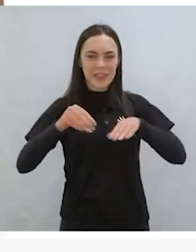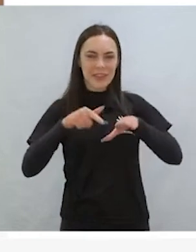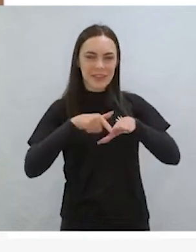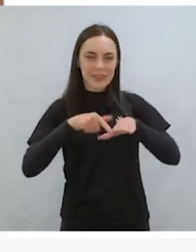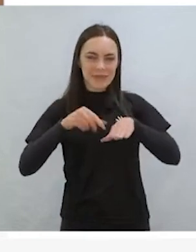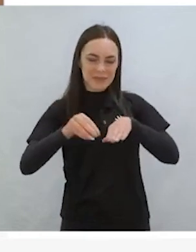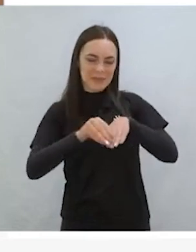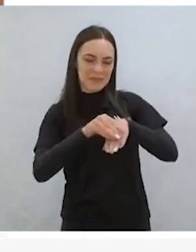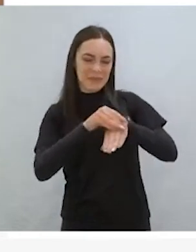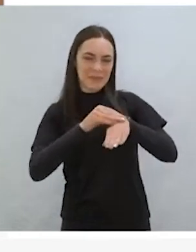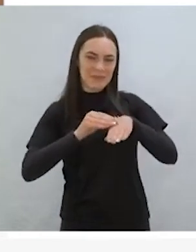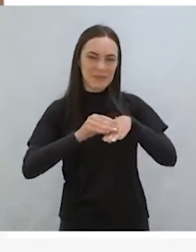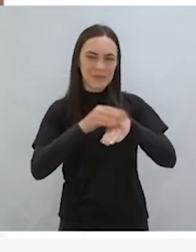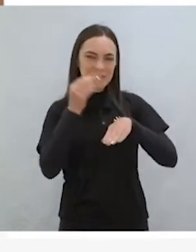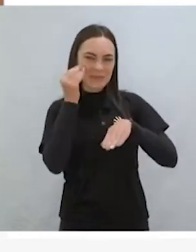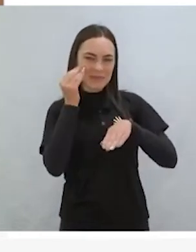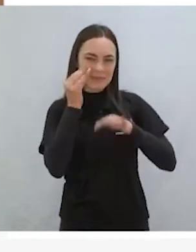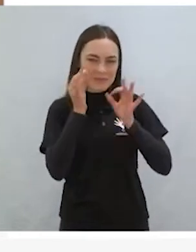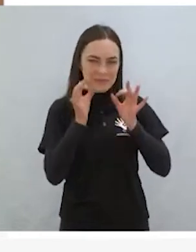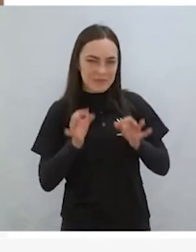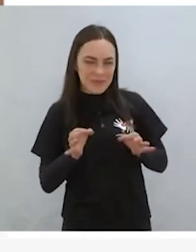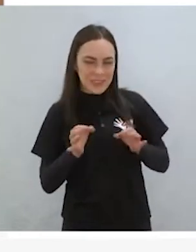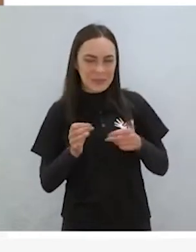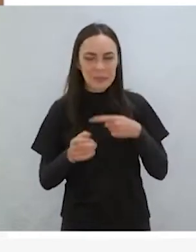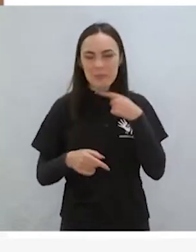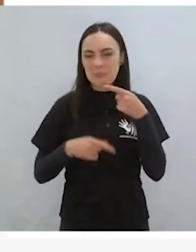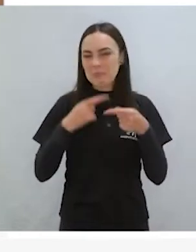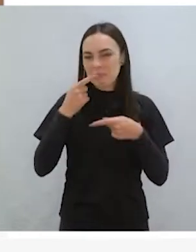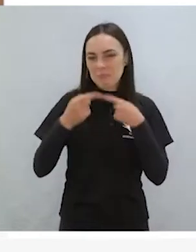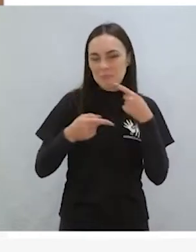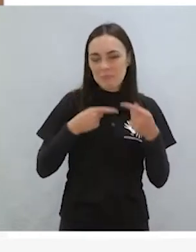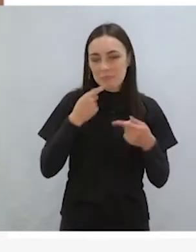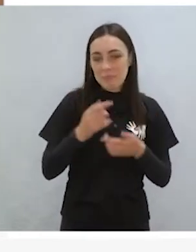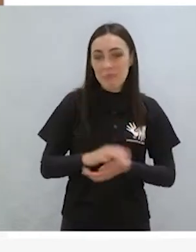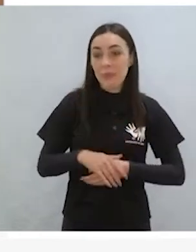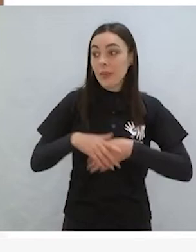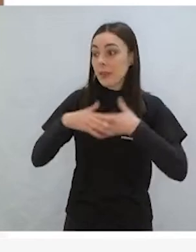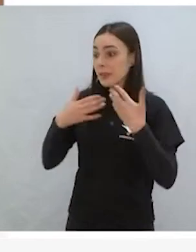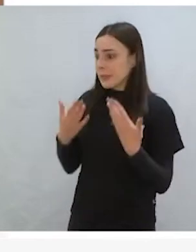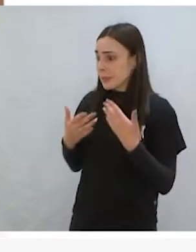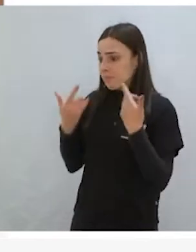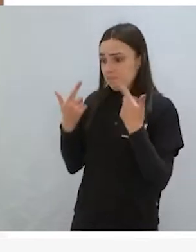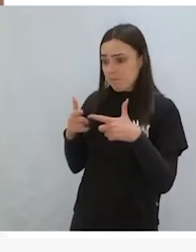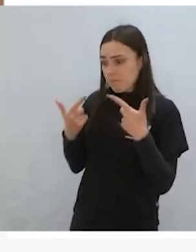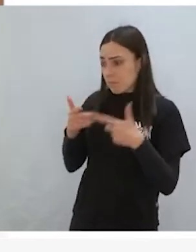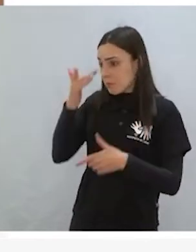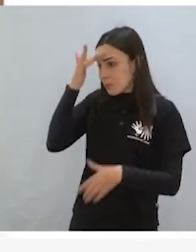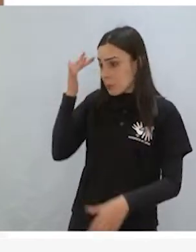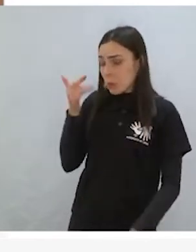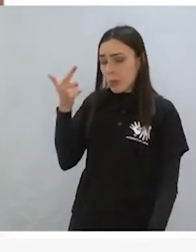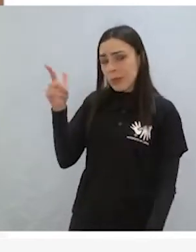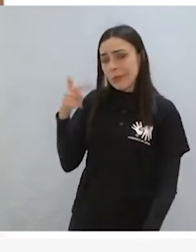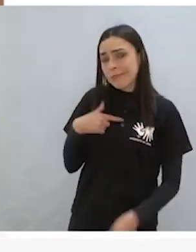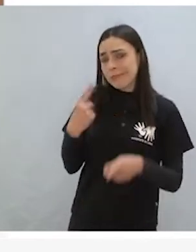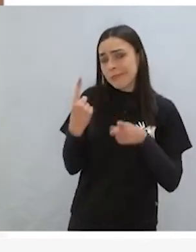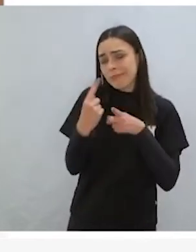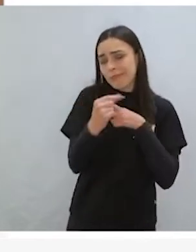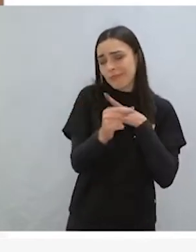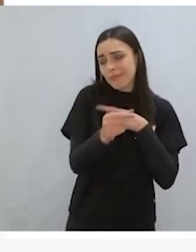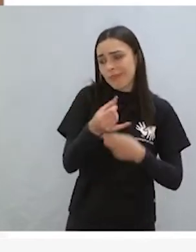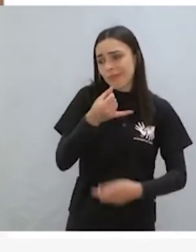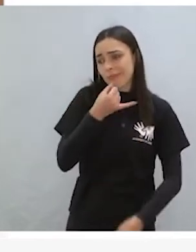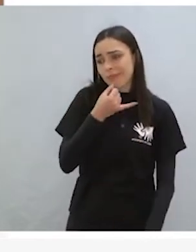pés. Bem, se não há mais ninguém aqui, vou embora, falou o príncipe